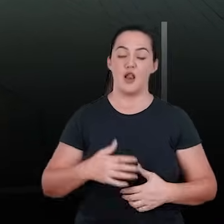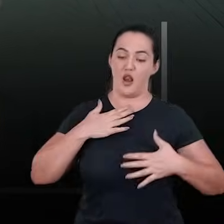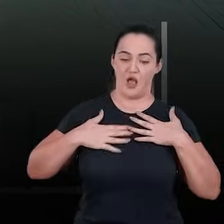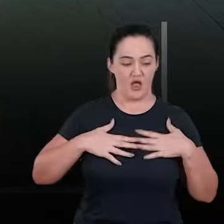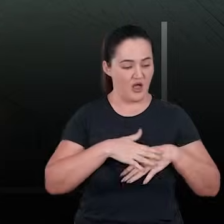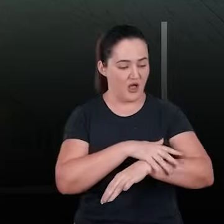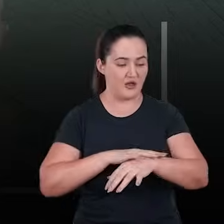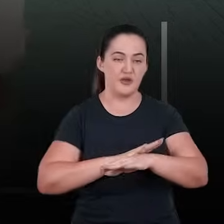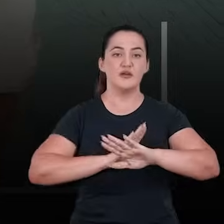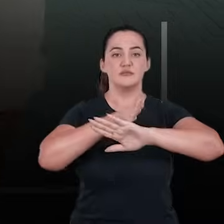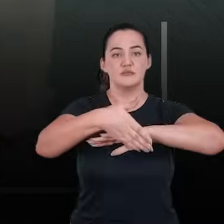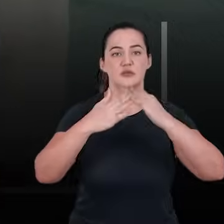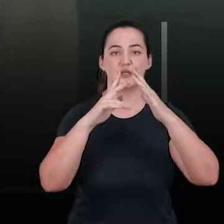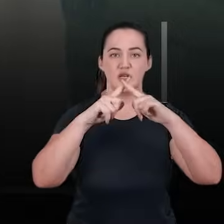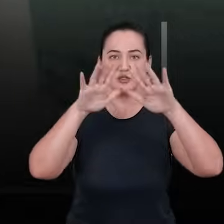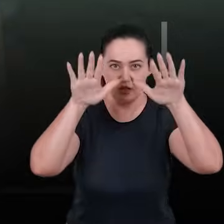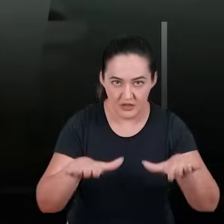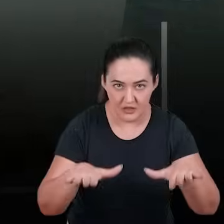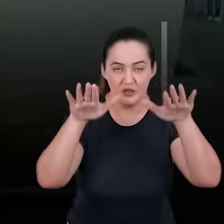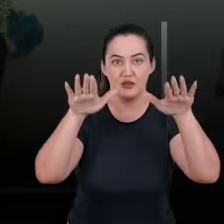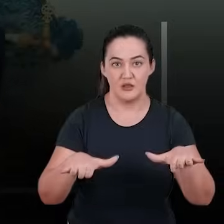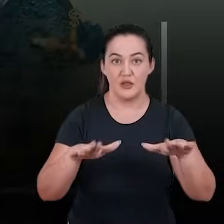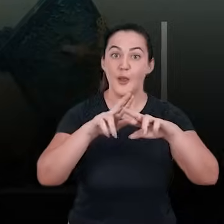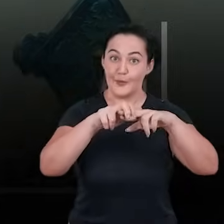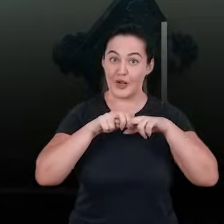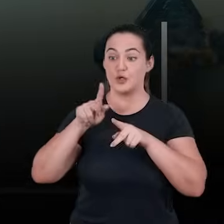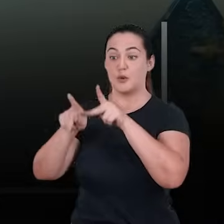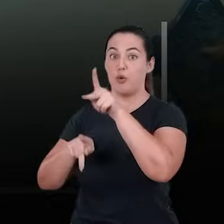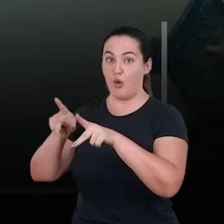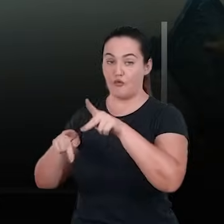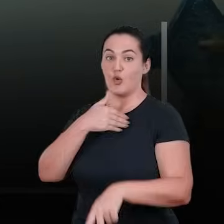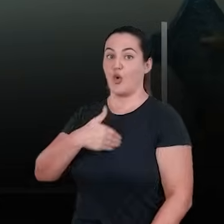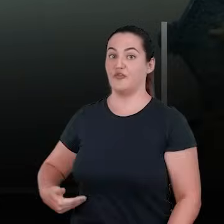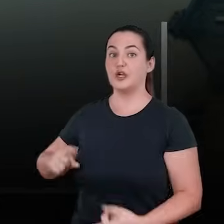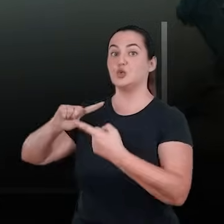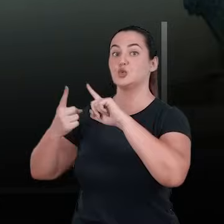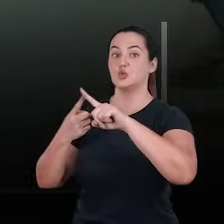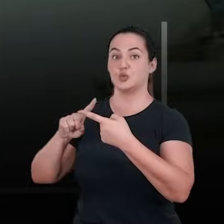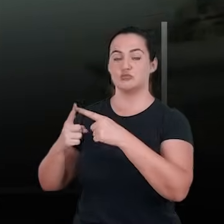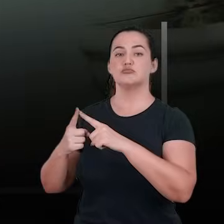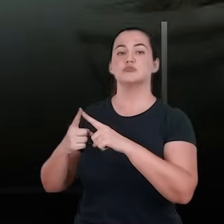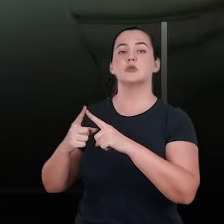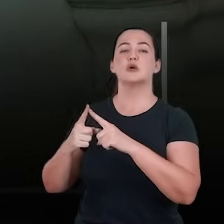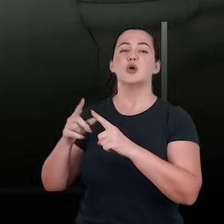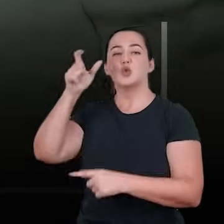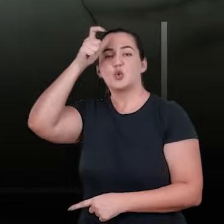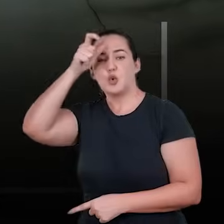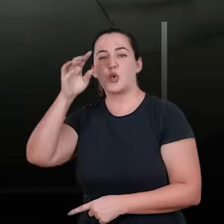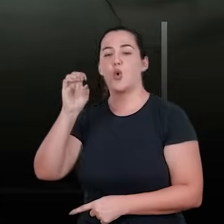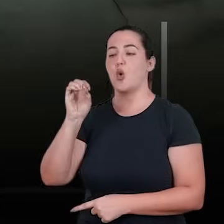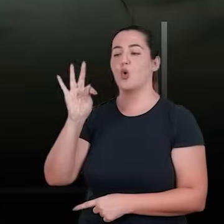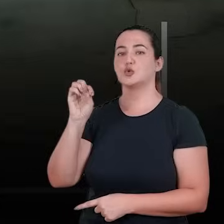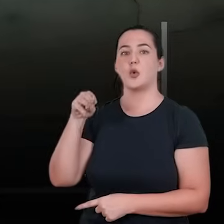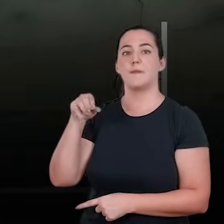antes de comparecer perante Deus. E como o Império Turco-Otomano, ou na época dos sultões, o Império Otomano era muçulmano,